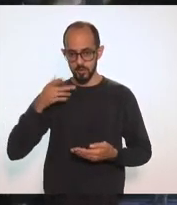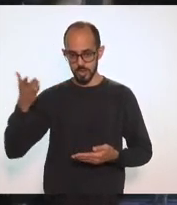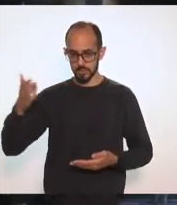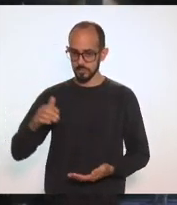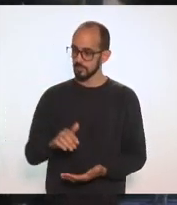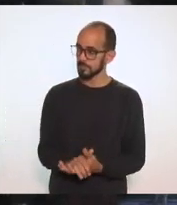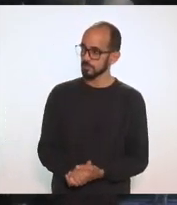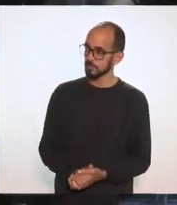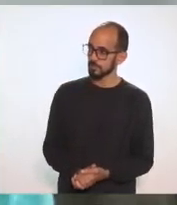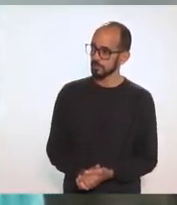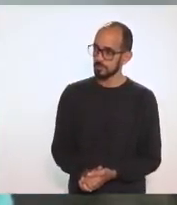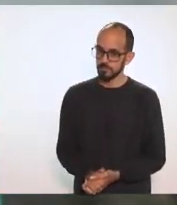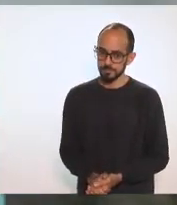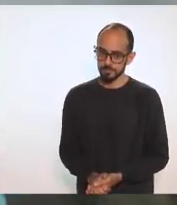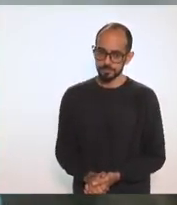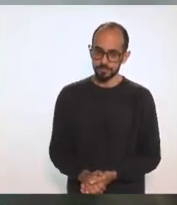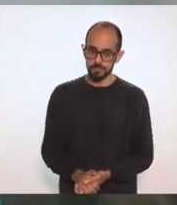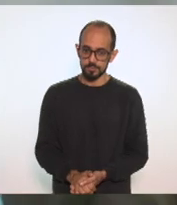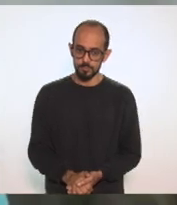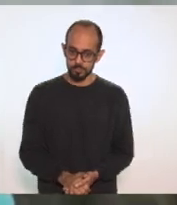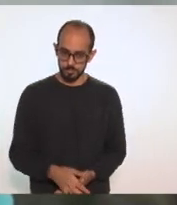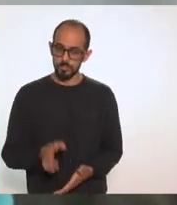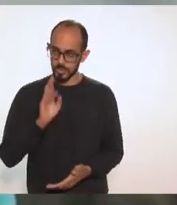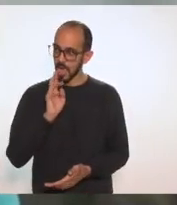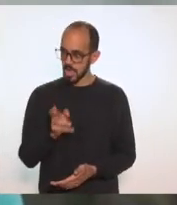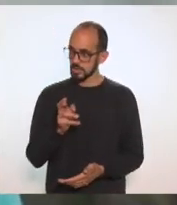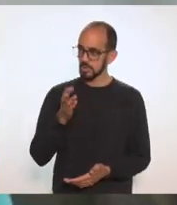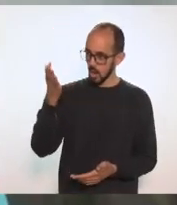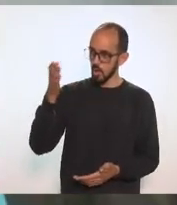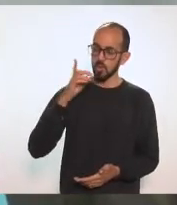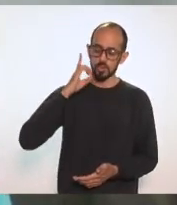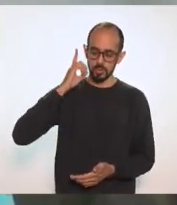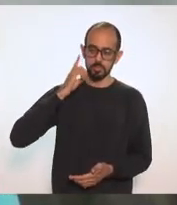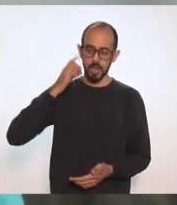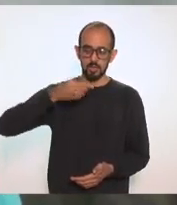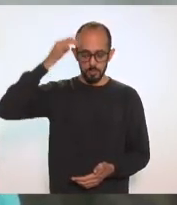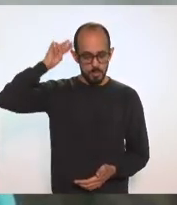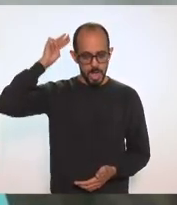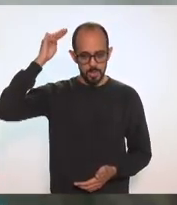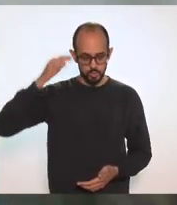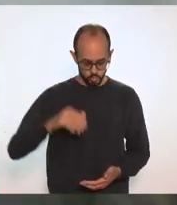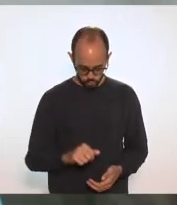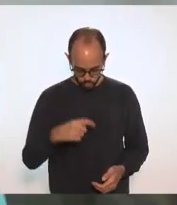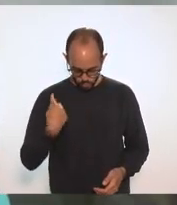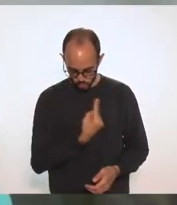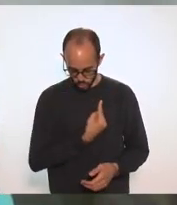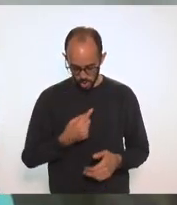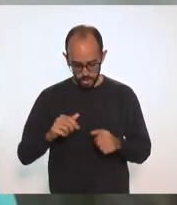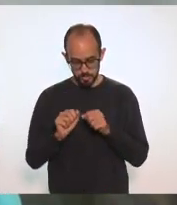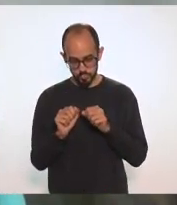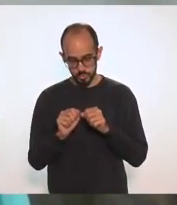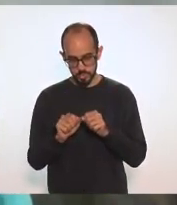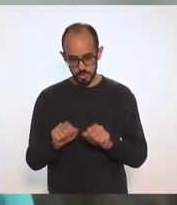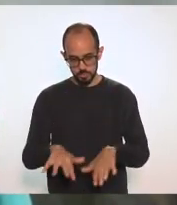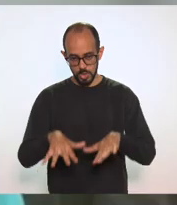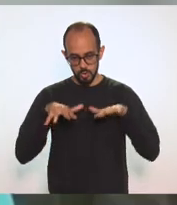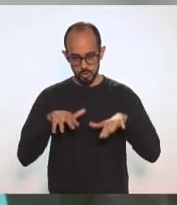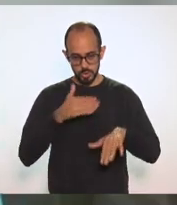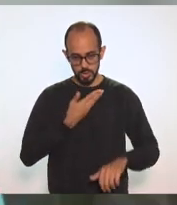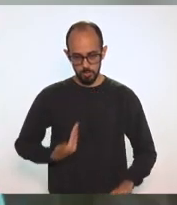Senhor presidente, assiste razão ao deputado Márcio Pacheco. Nós fizemos a audiência